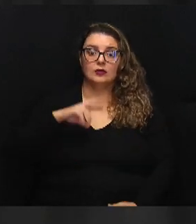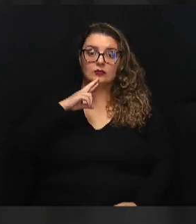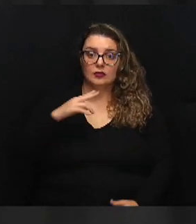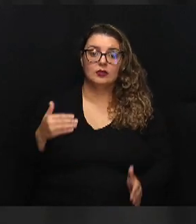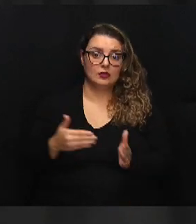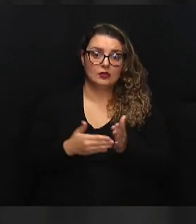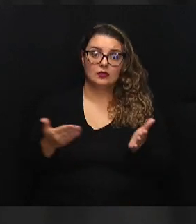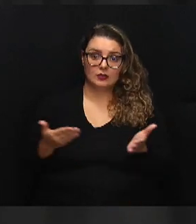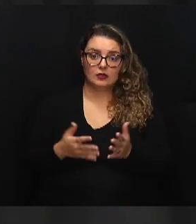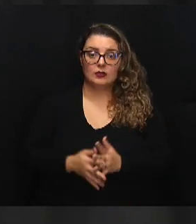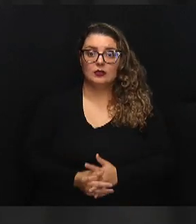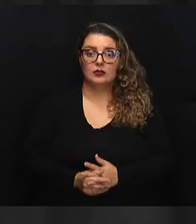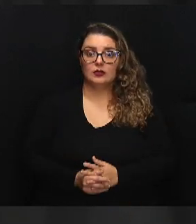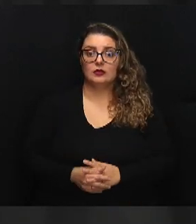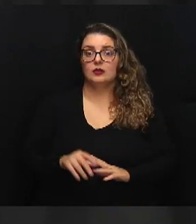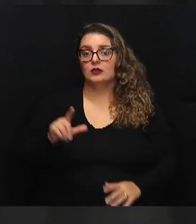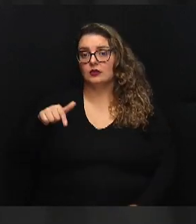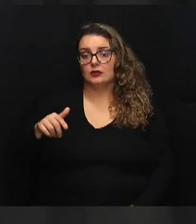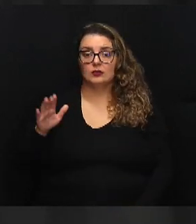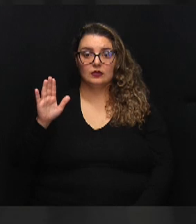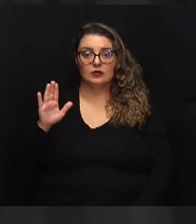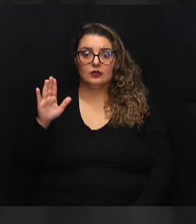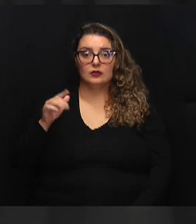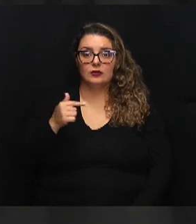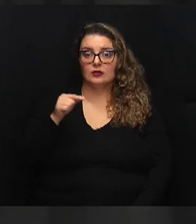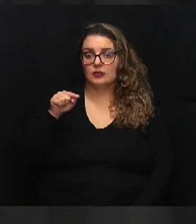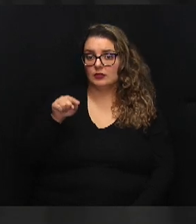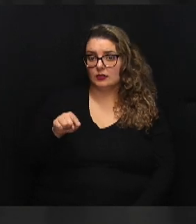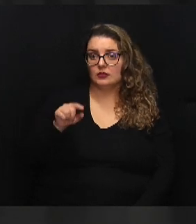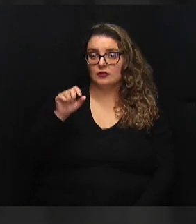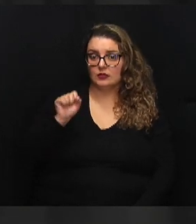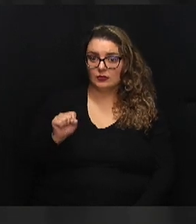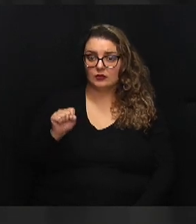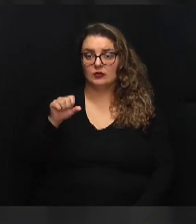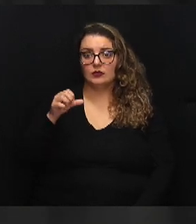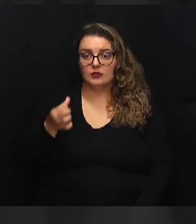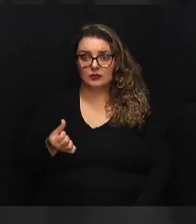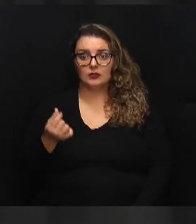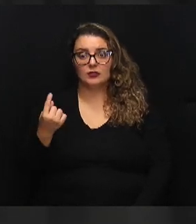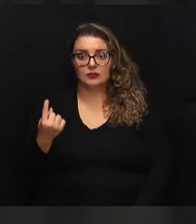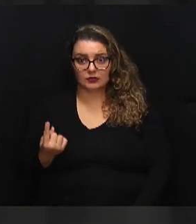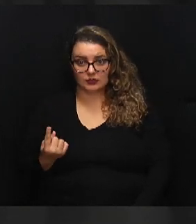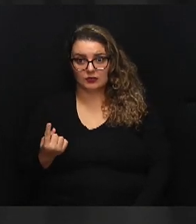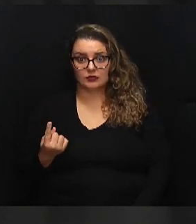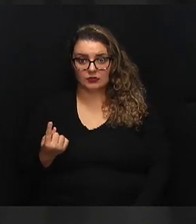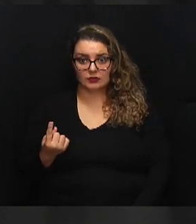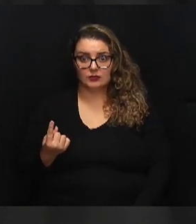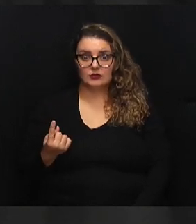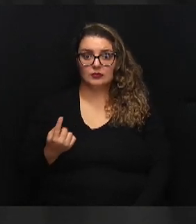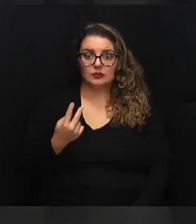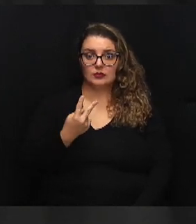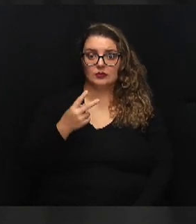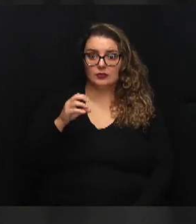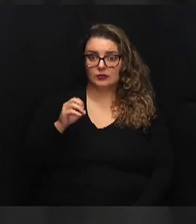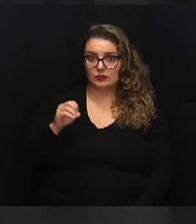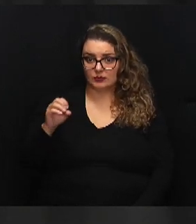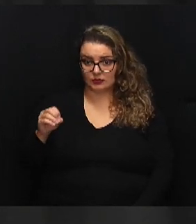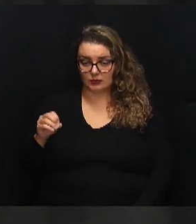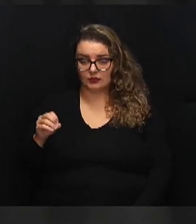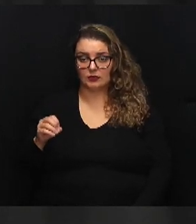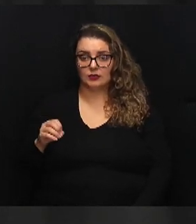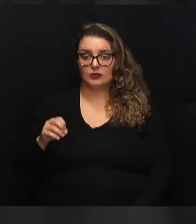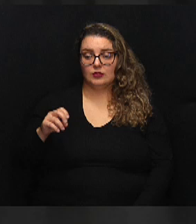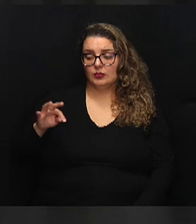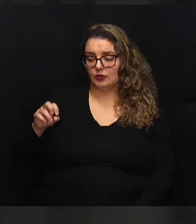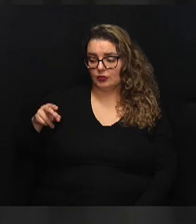hoje. Depois eu fui candidato, tive 7.861 votos em 2000, onde o Toninho